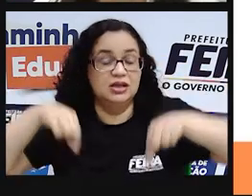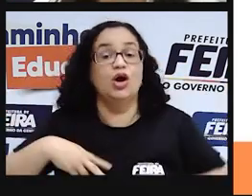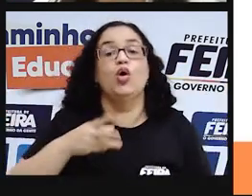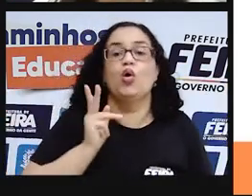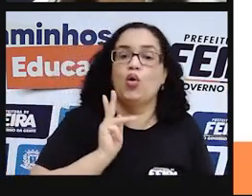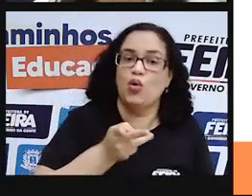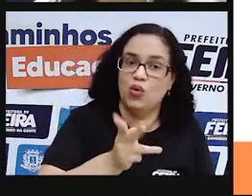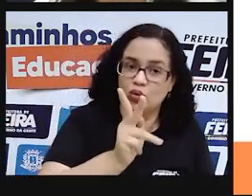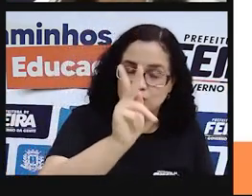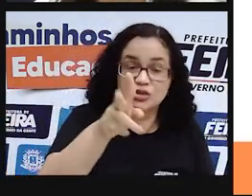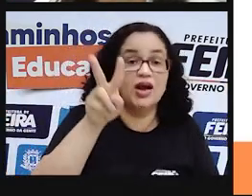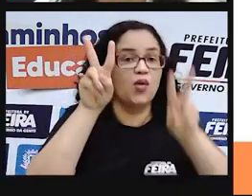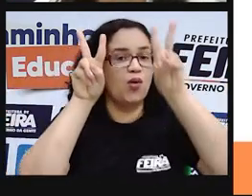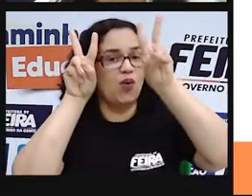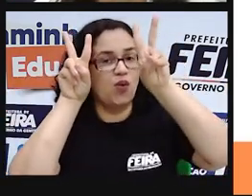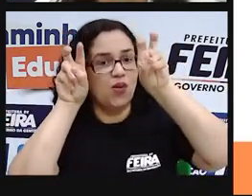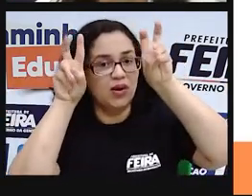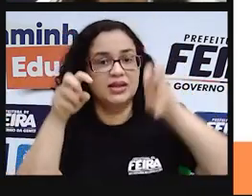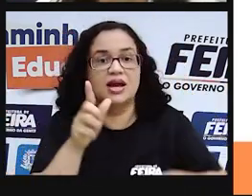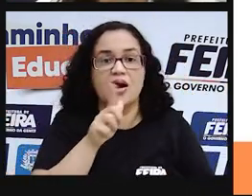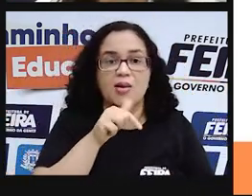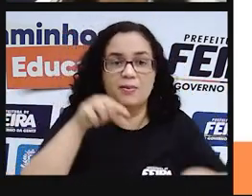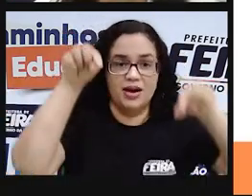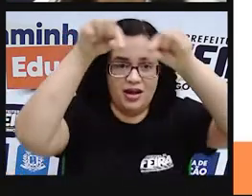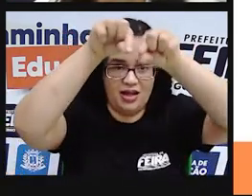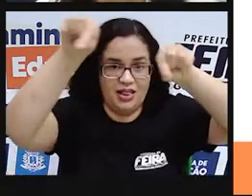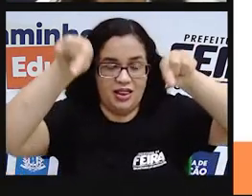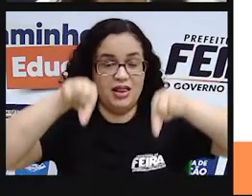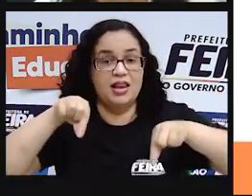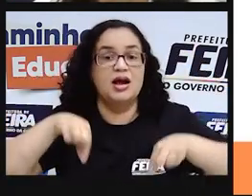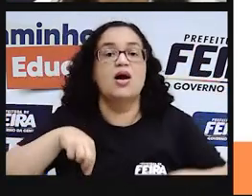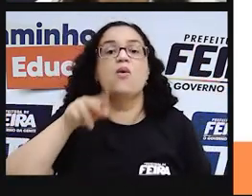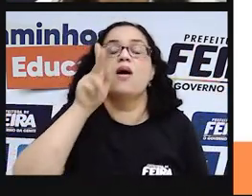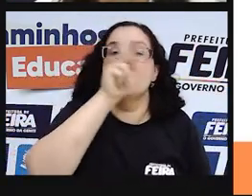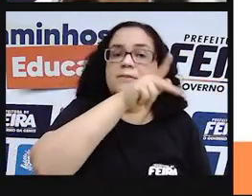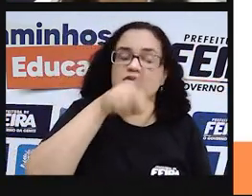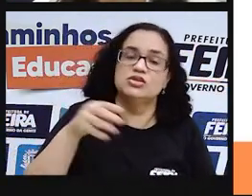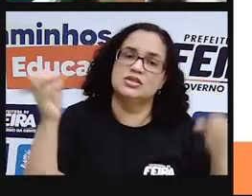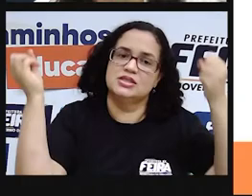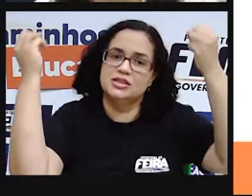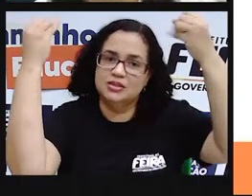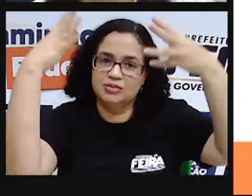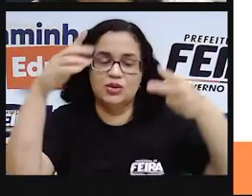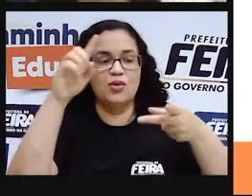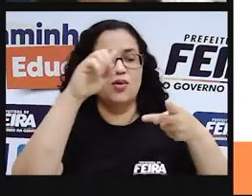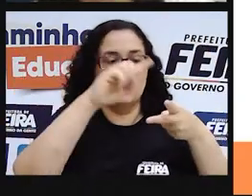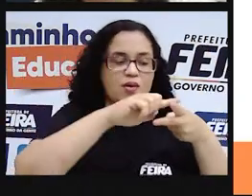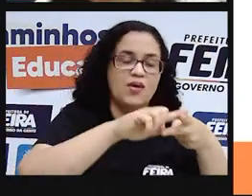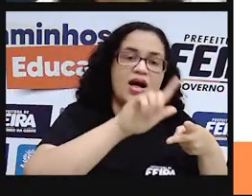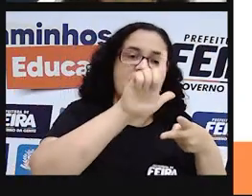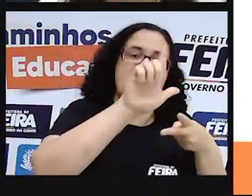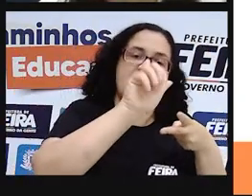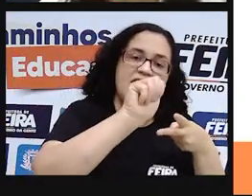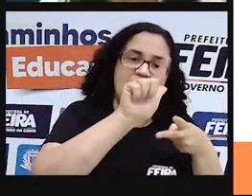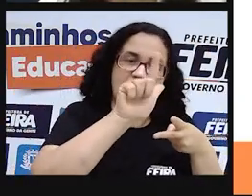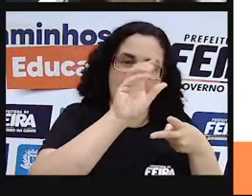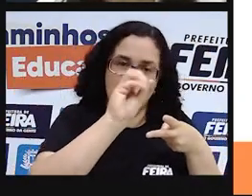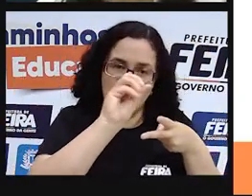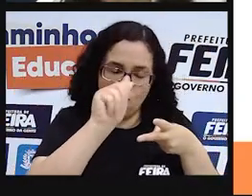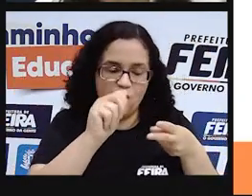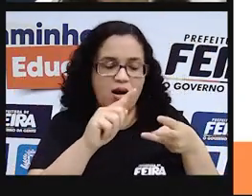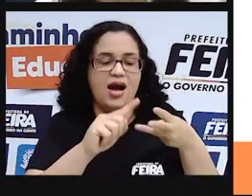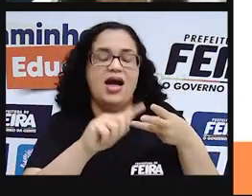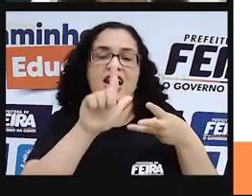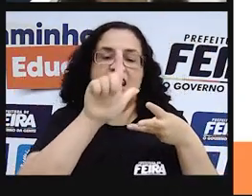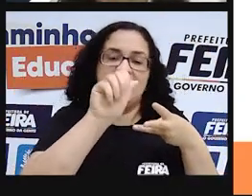gente continua ó com tem uma lagoa ainda que a prova já explicou que é Lagoa O que é lago que a Laguna